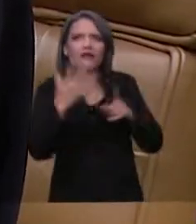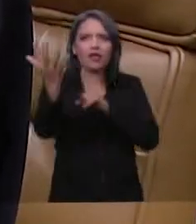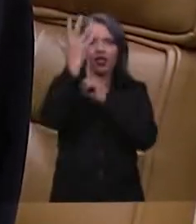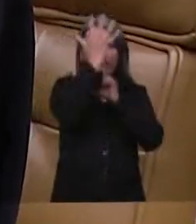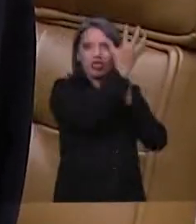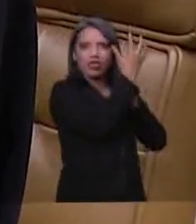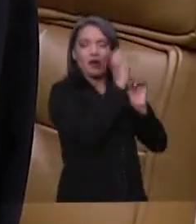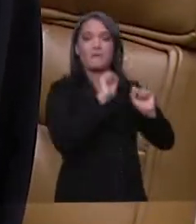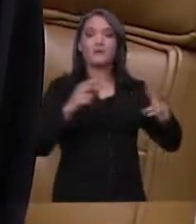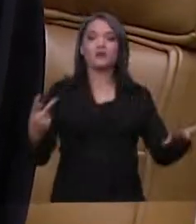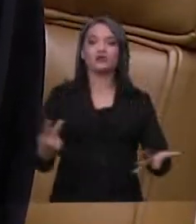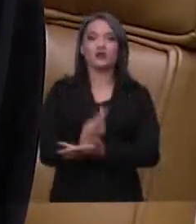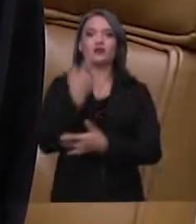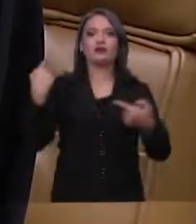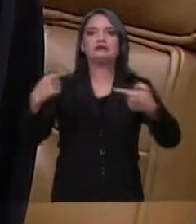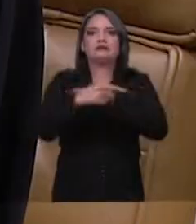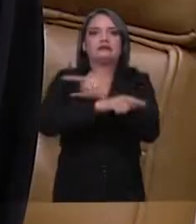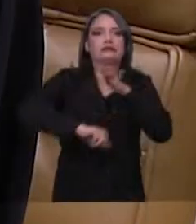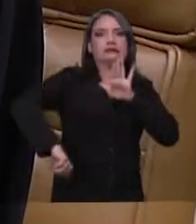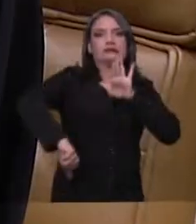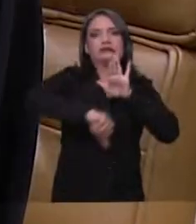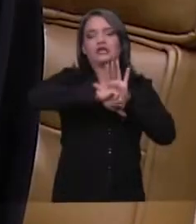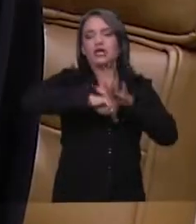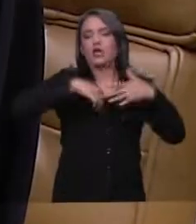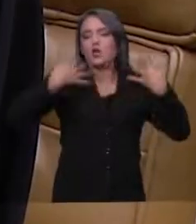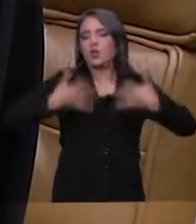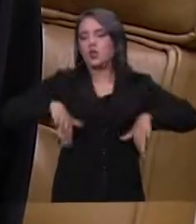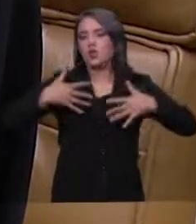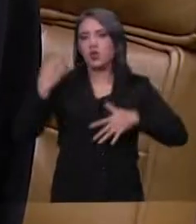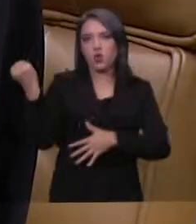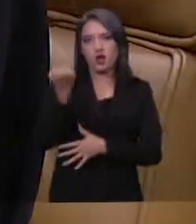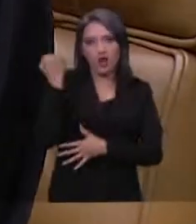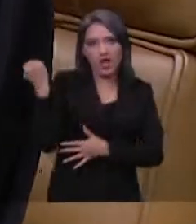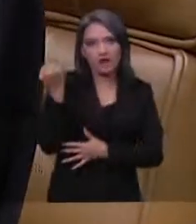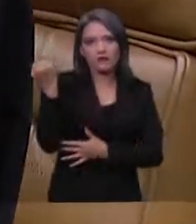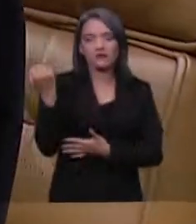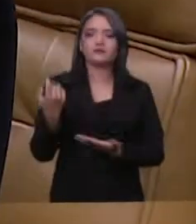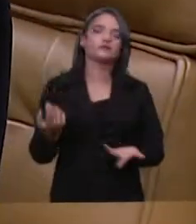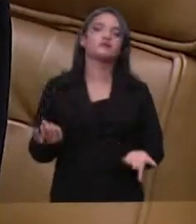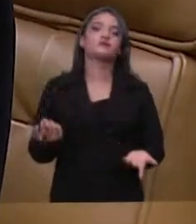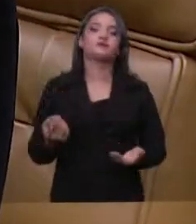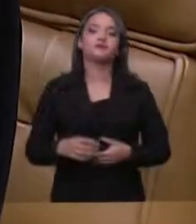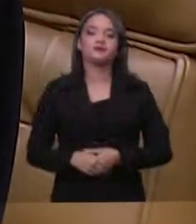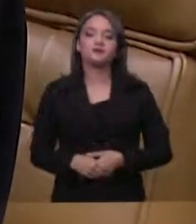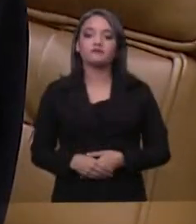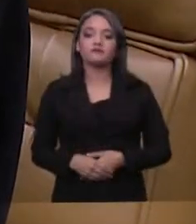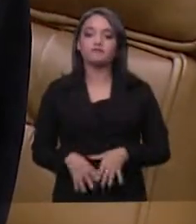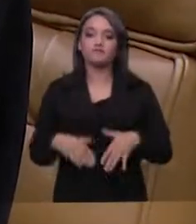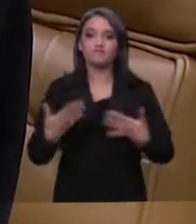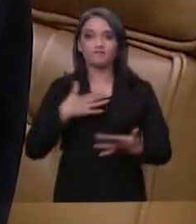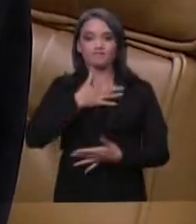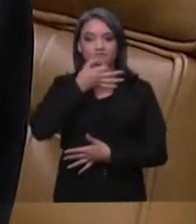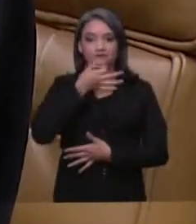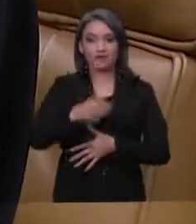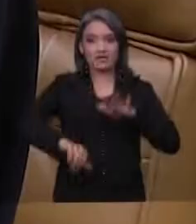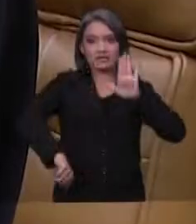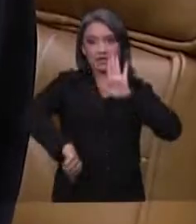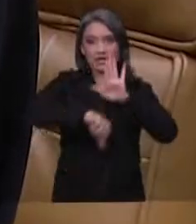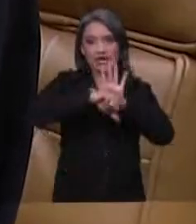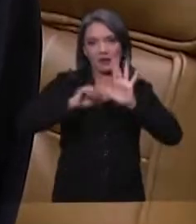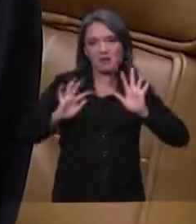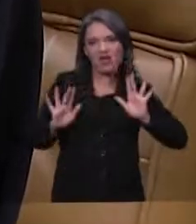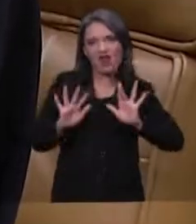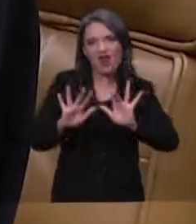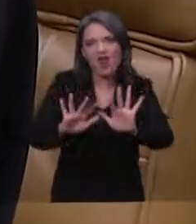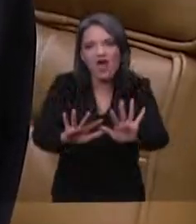enorme gravidade. Sob a ótica da legislação brasileira, adianto que, na minha opinião, esses crimes de multidões em tumulto configuram